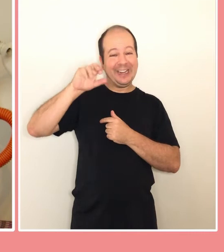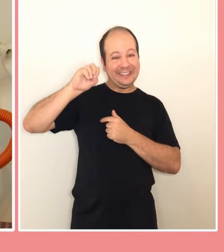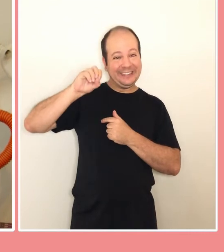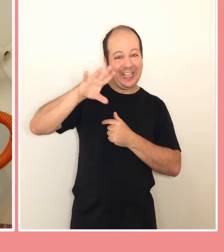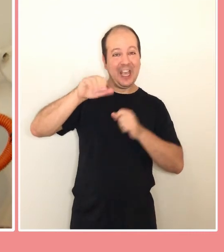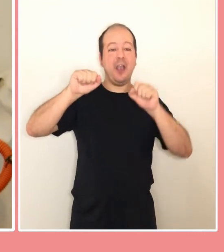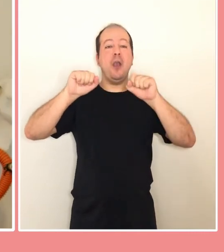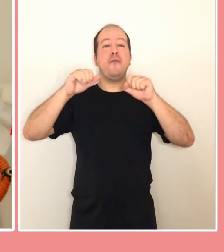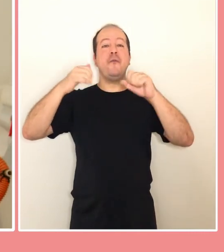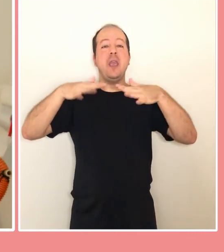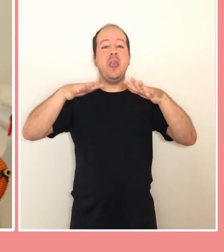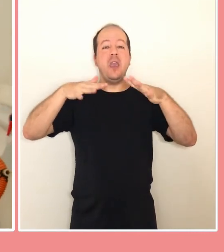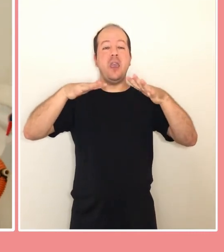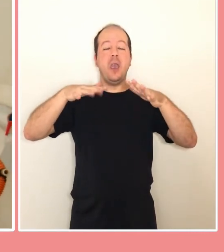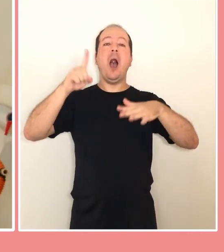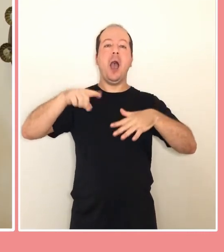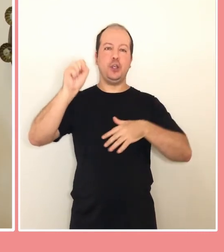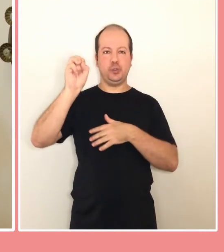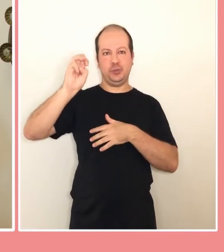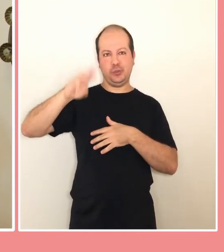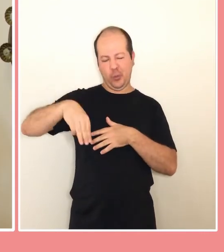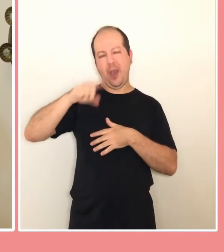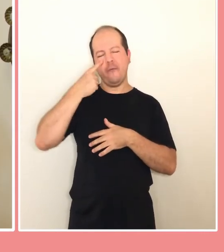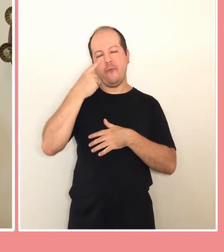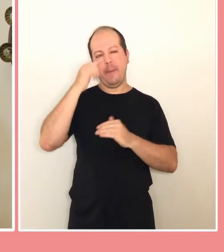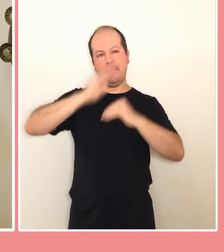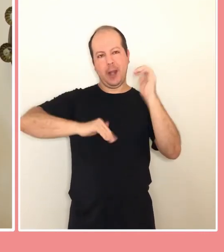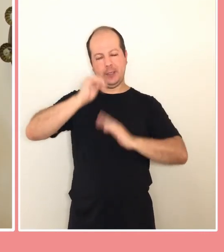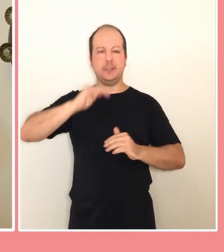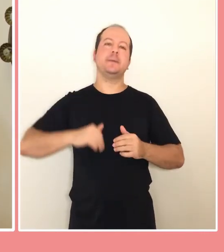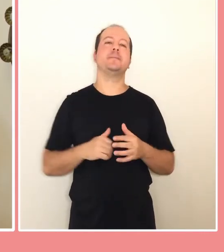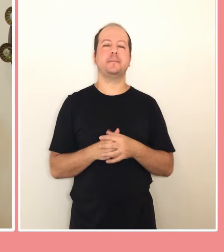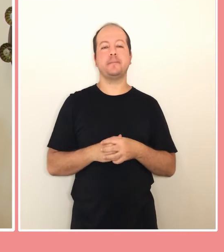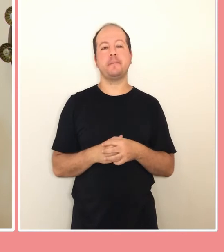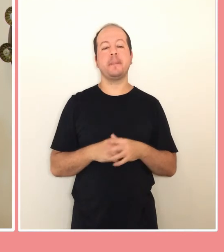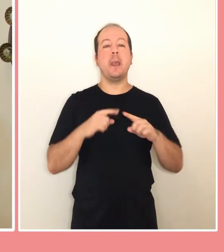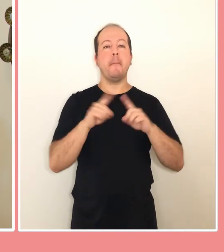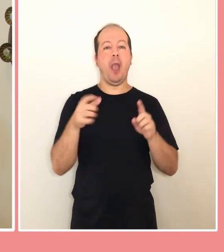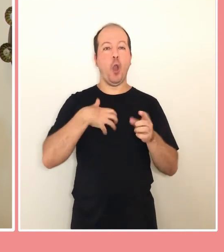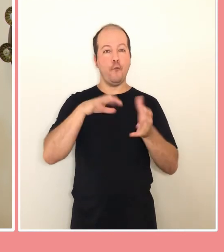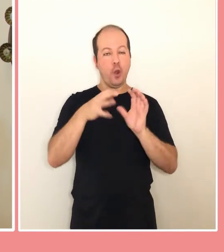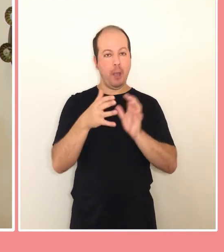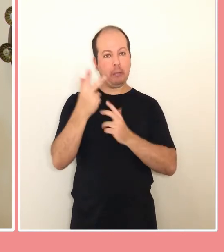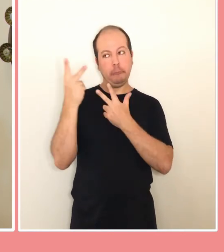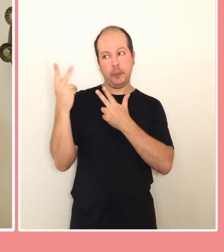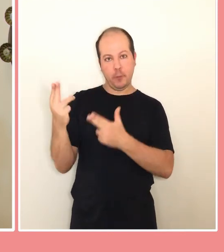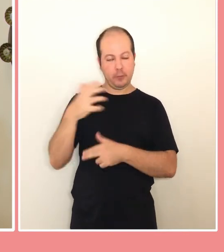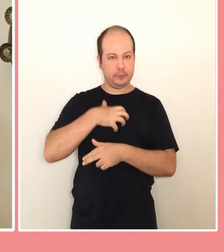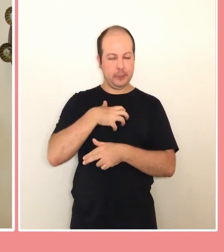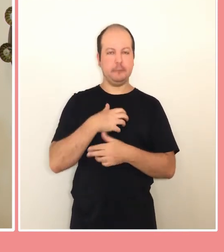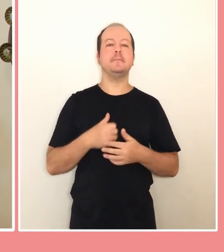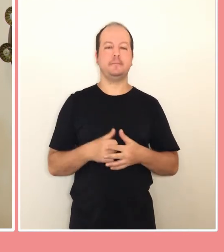vai vibrar, fazendo o som. Mas é claro que a gente vai ver isso na prática, né? Mas o formato, para que vocês entendam, é este aqui,